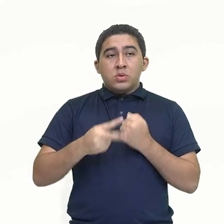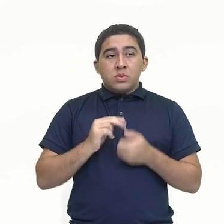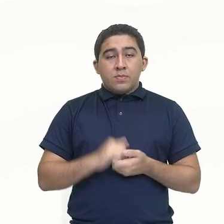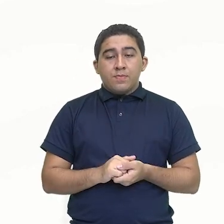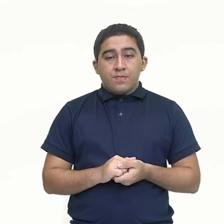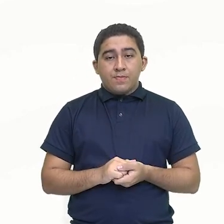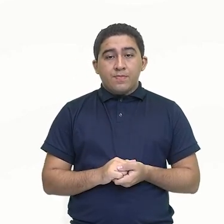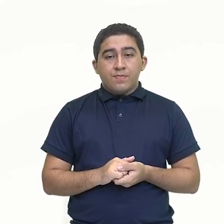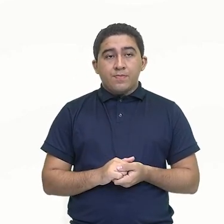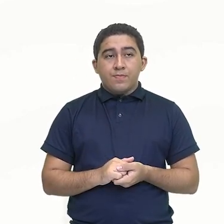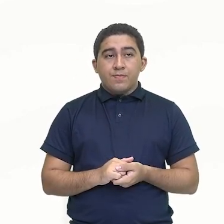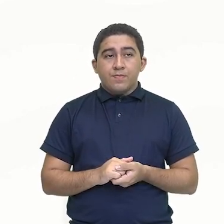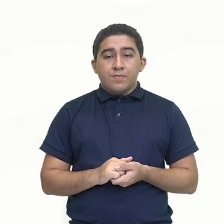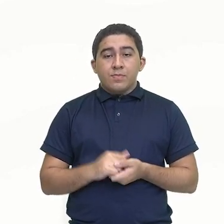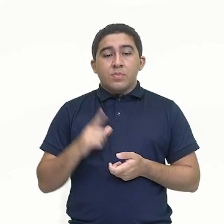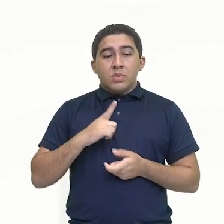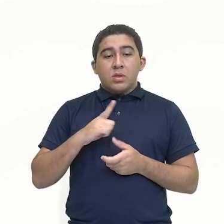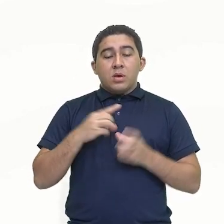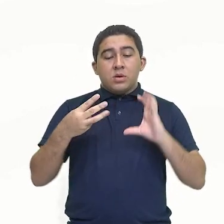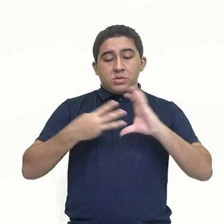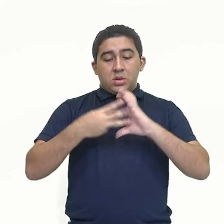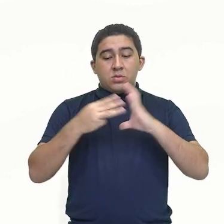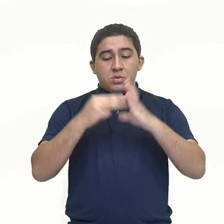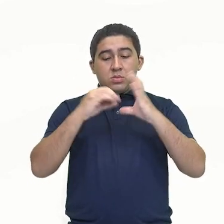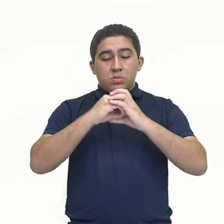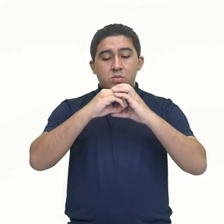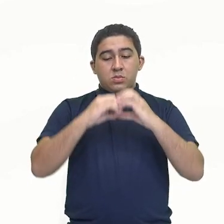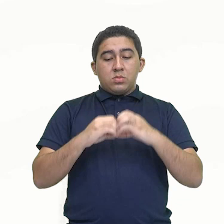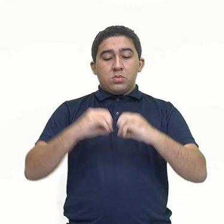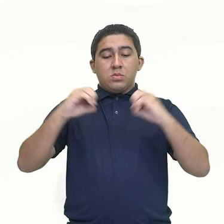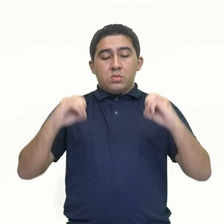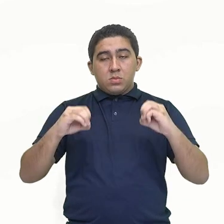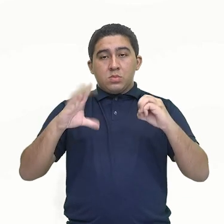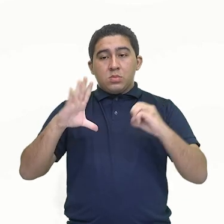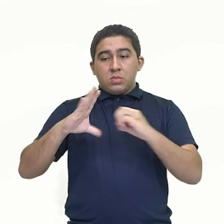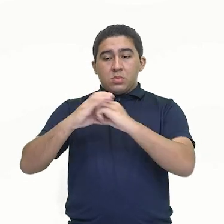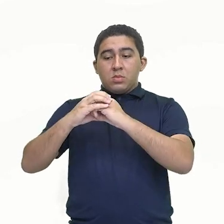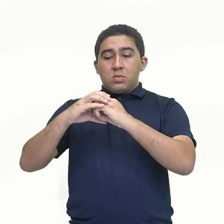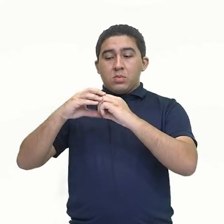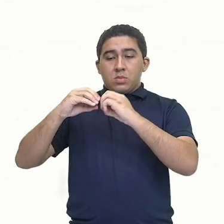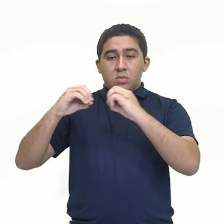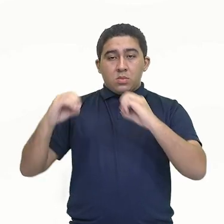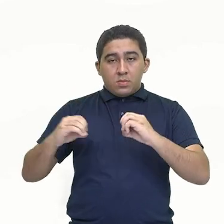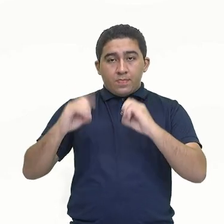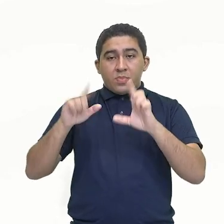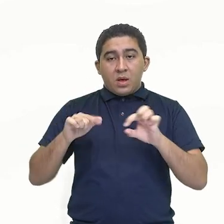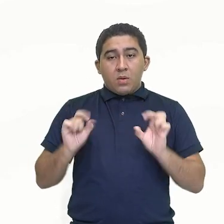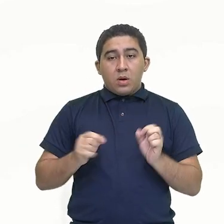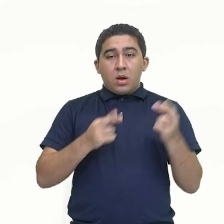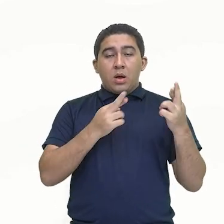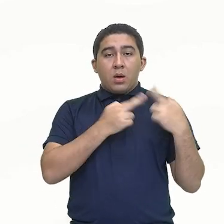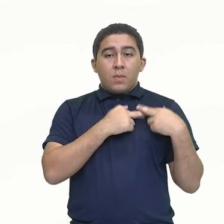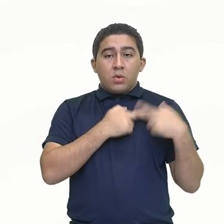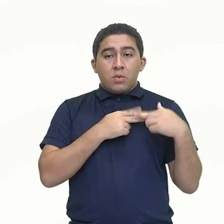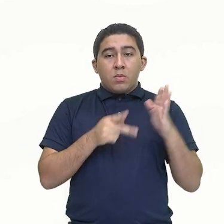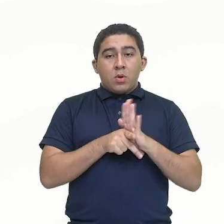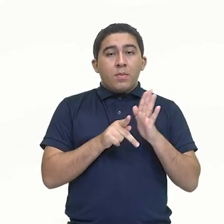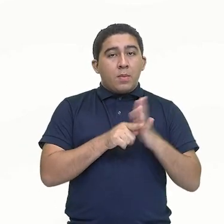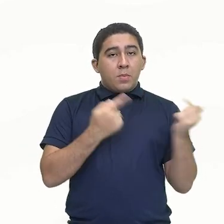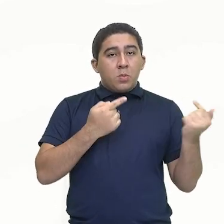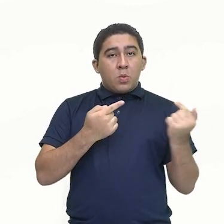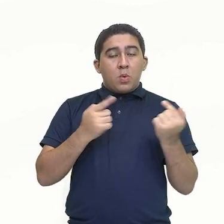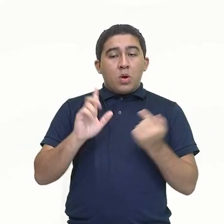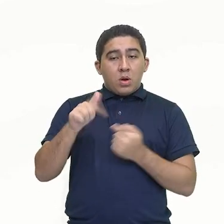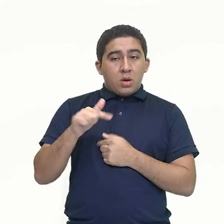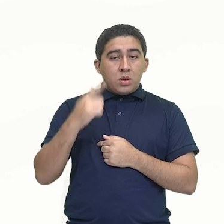agir, vão se diferenciar nas células que são responsáveis pela produção dos